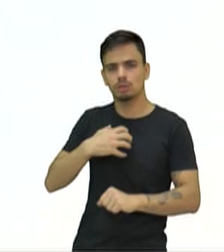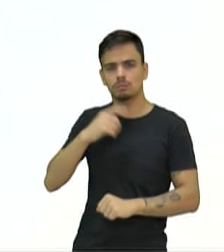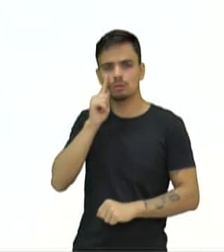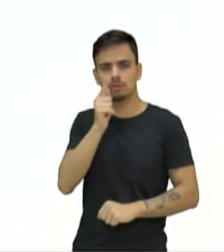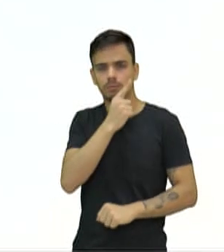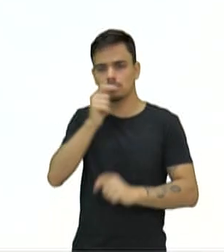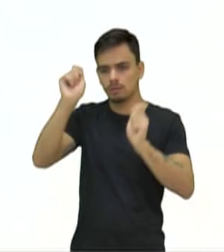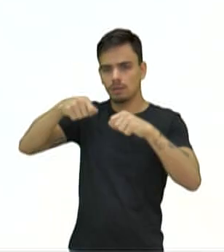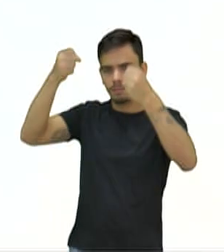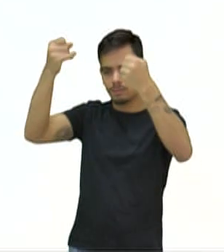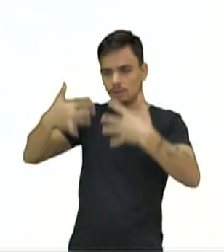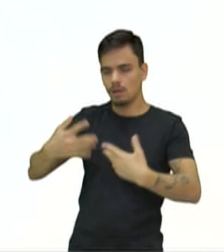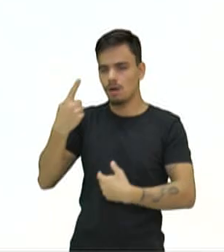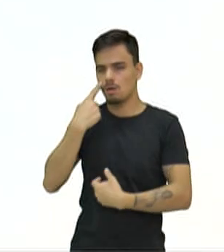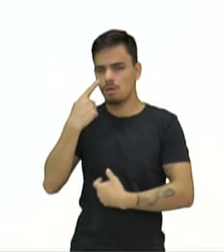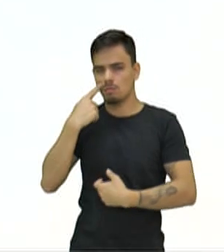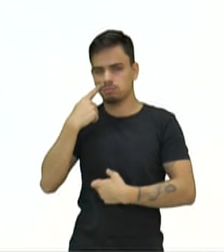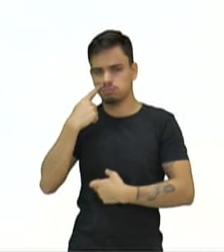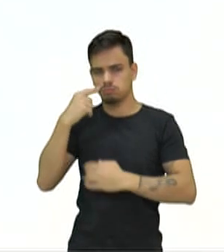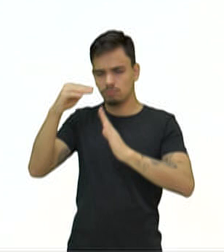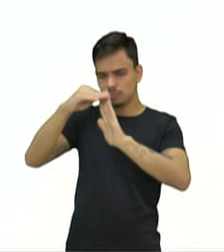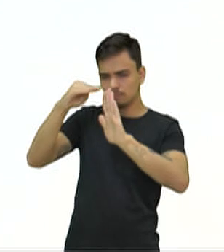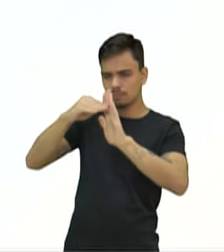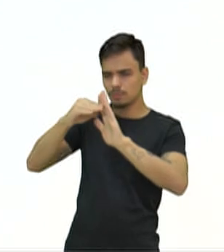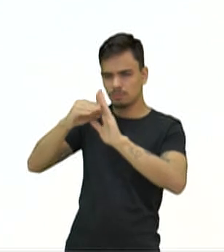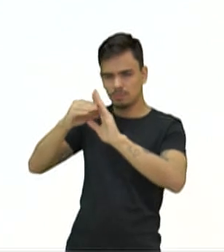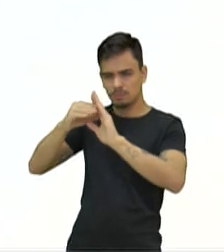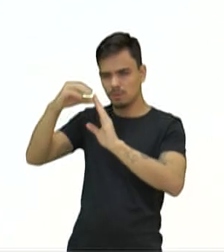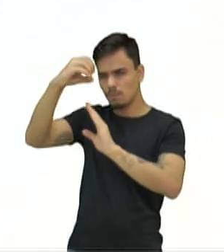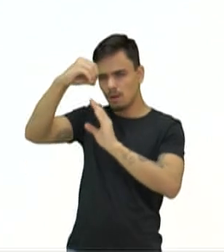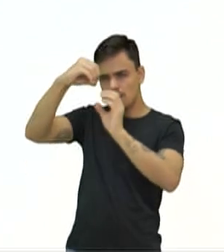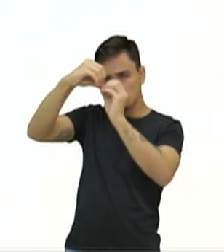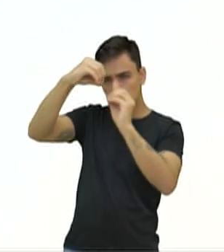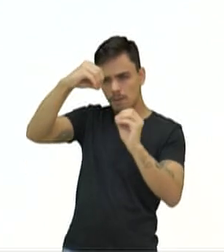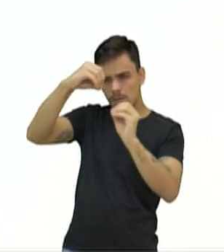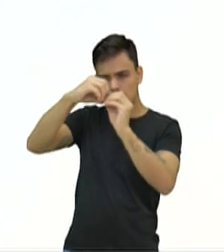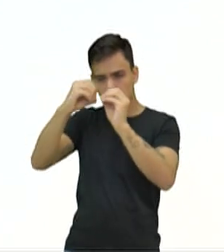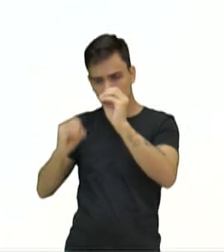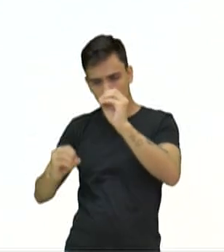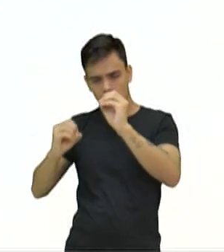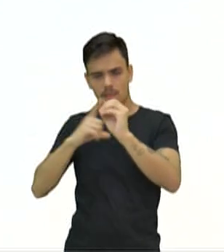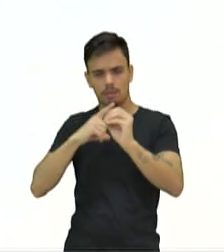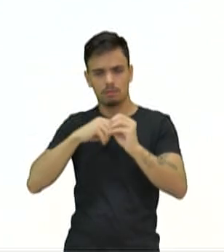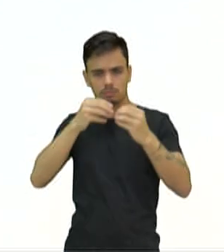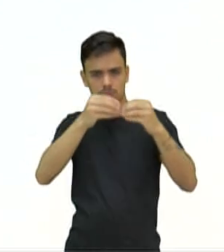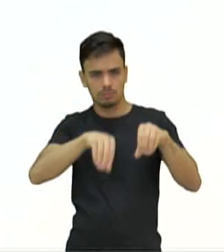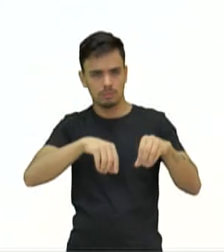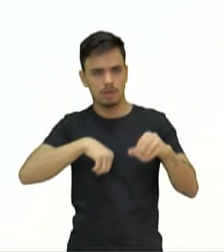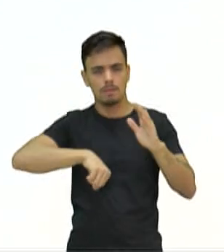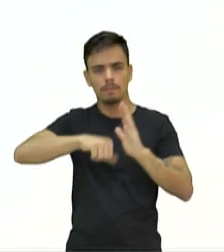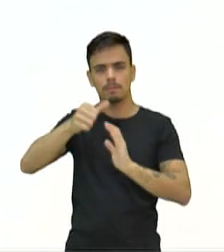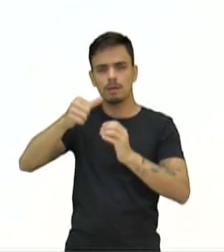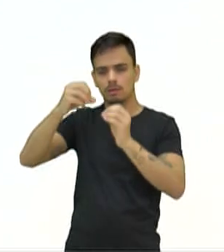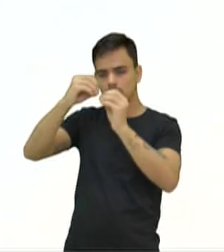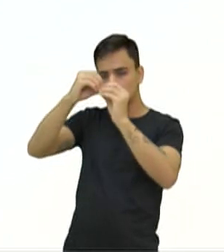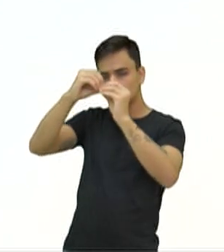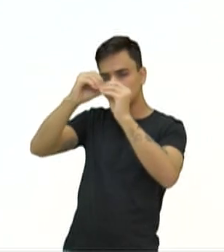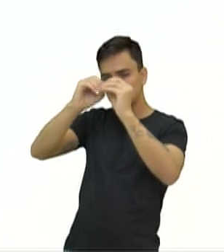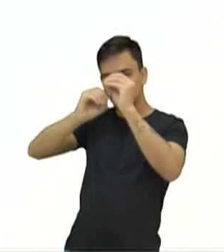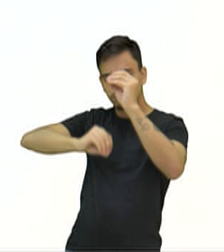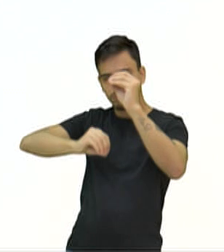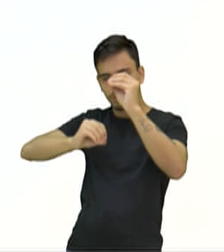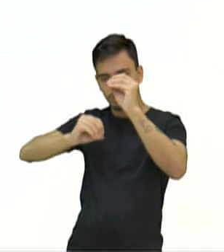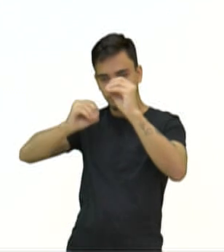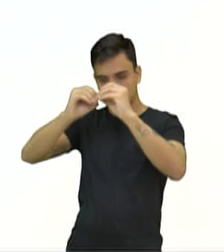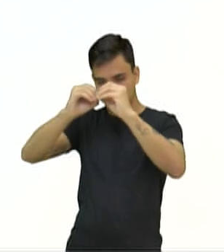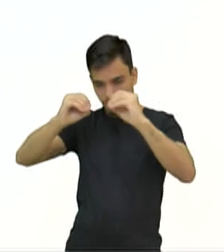explicada pelo seguinte esquema. Então aqui a gente tem um esquema, né? Analisando, temos o ovo, a primeira divisão celular, né? Formando